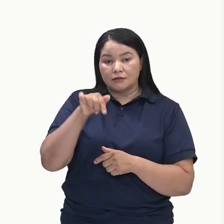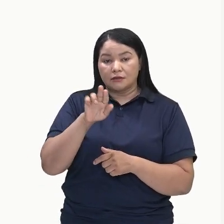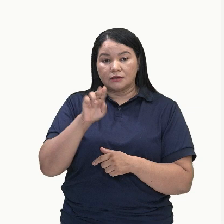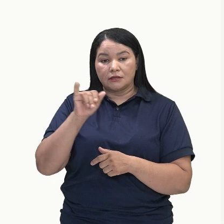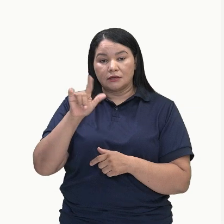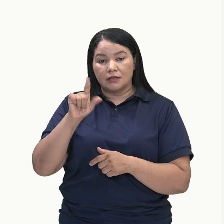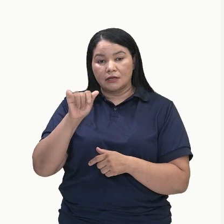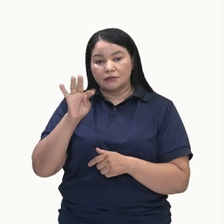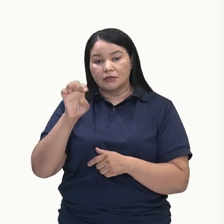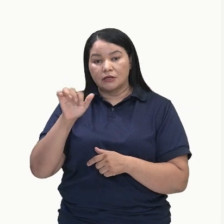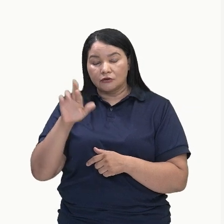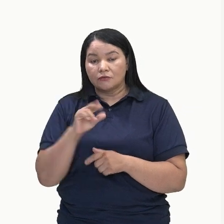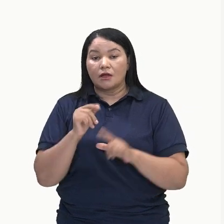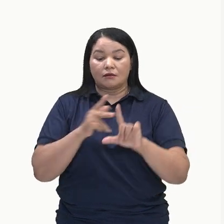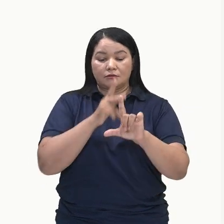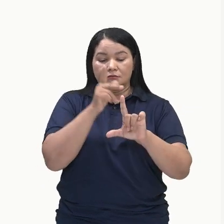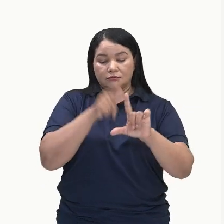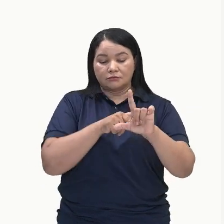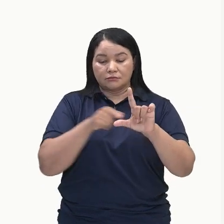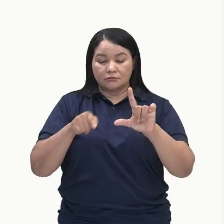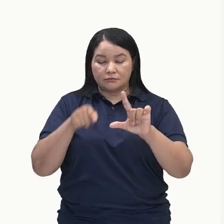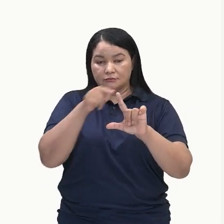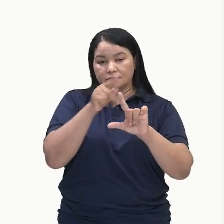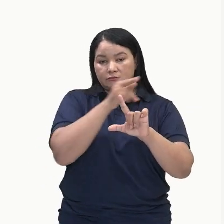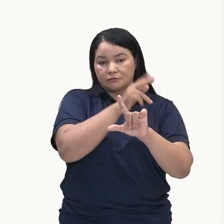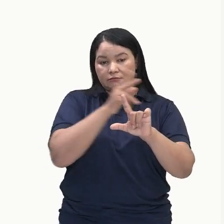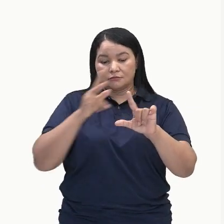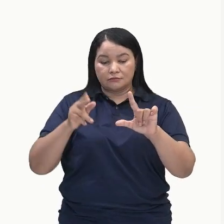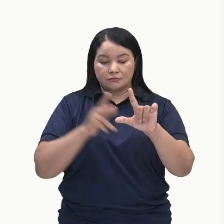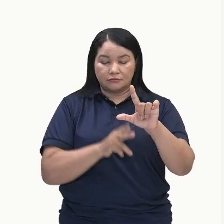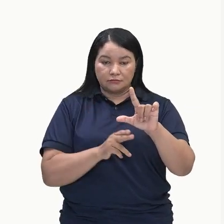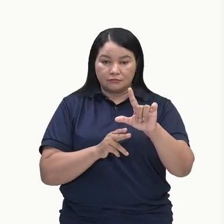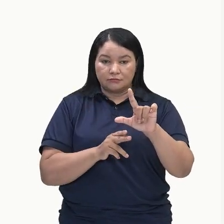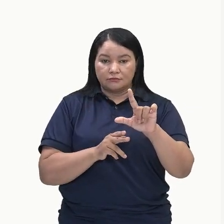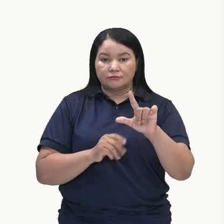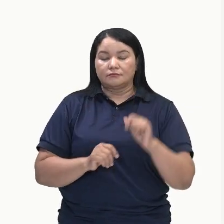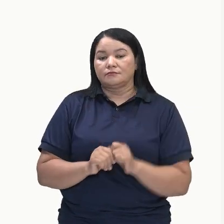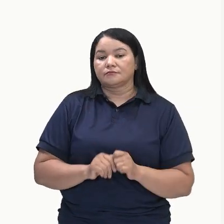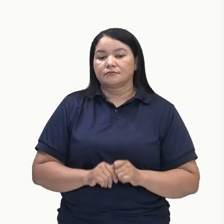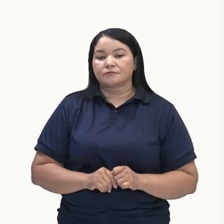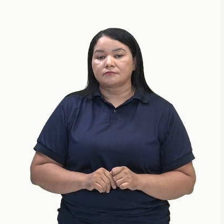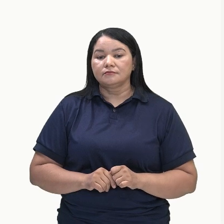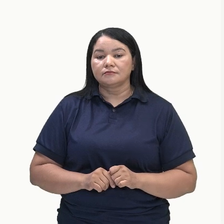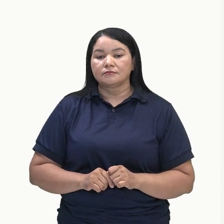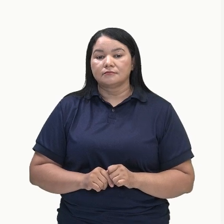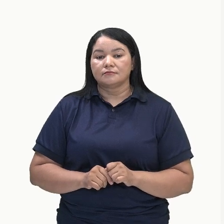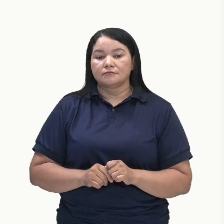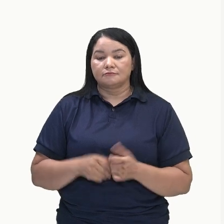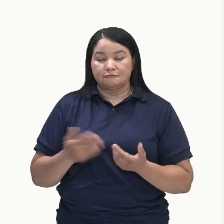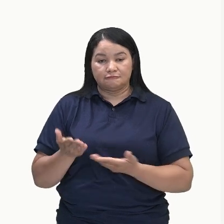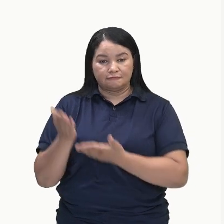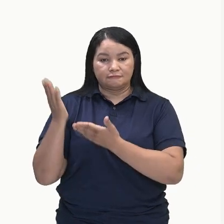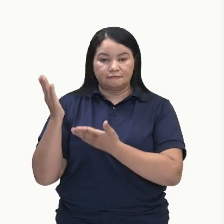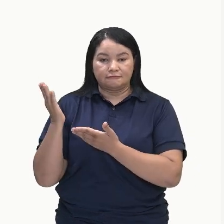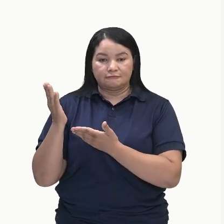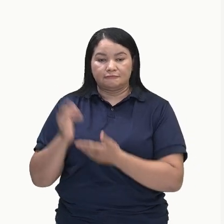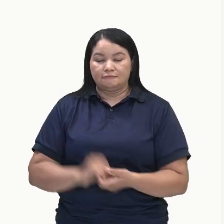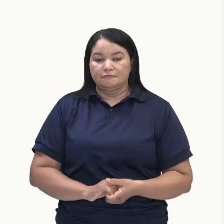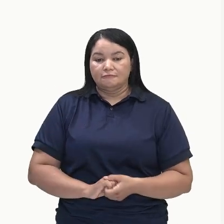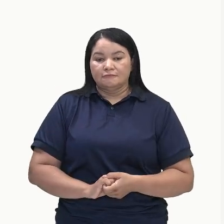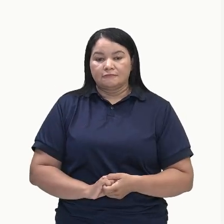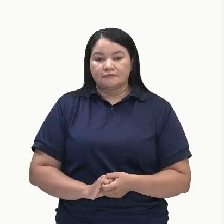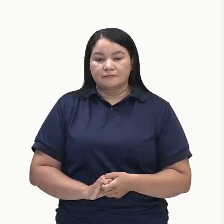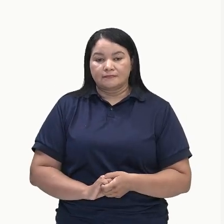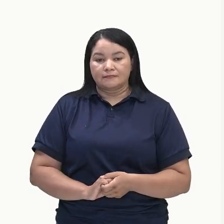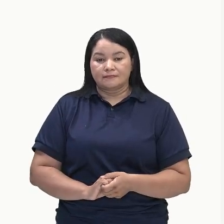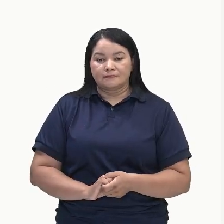sabe que todos os lados, os 3 lados, terão medidas iguais, serão iguais. E eu trouxe aqui um triângulo para você, aí